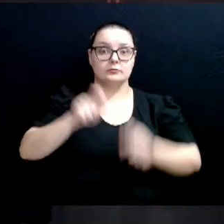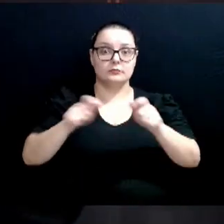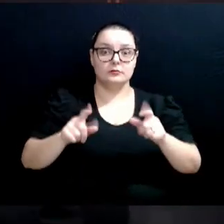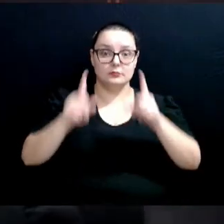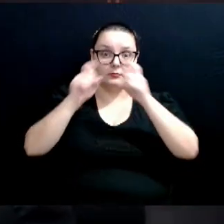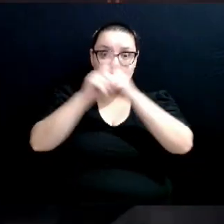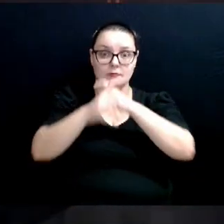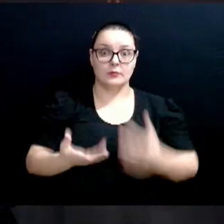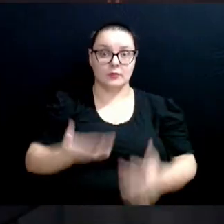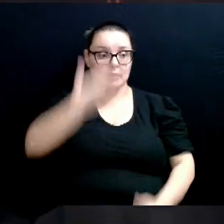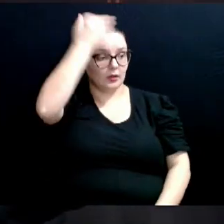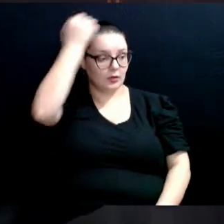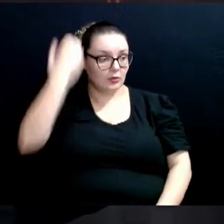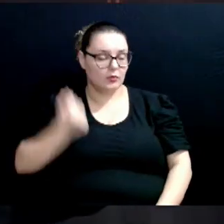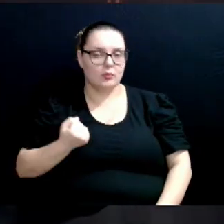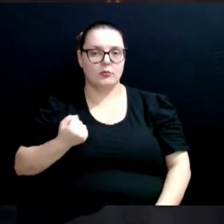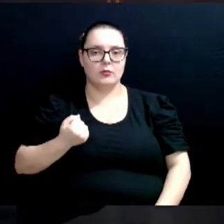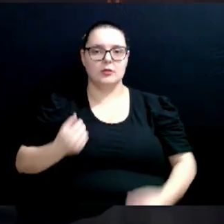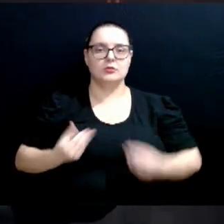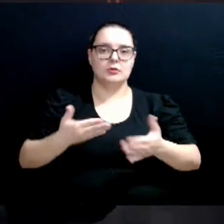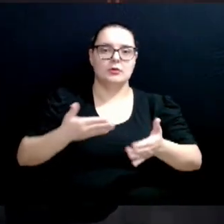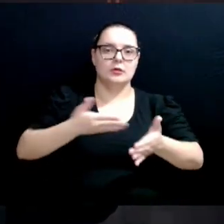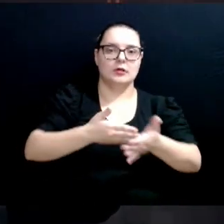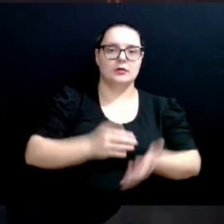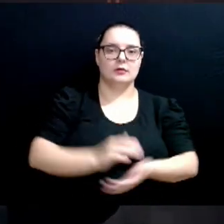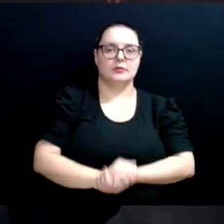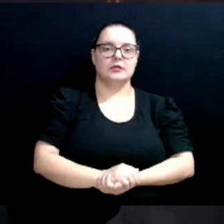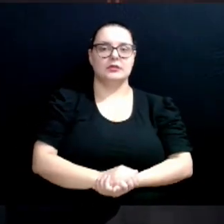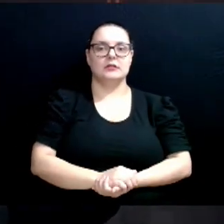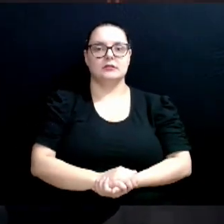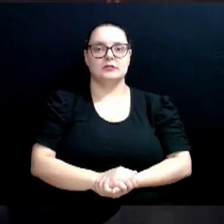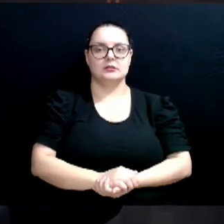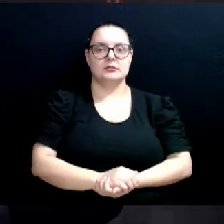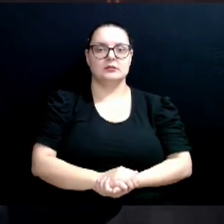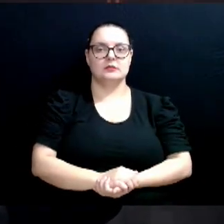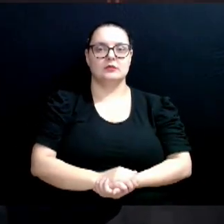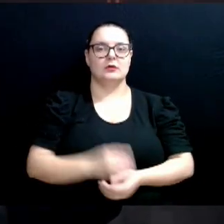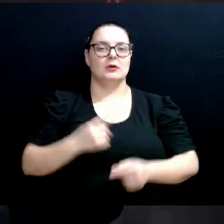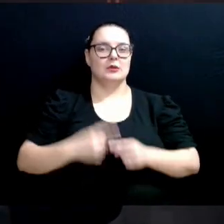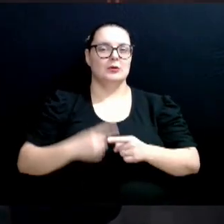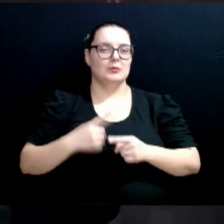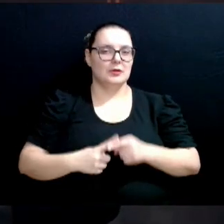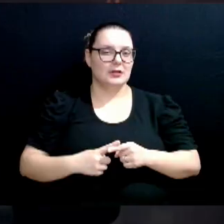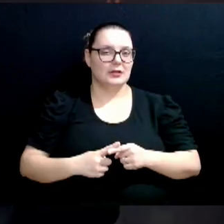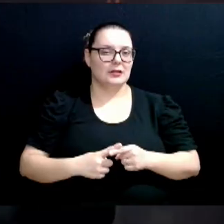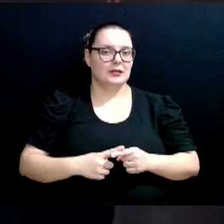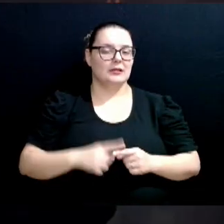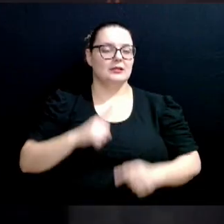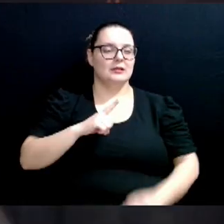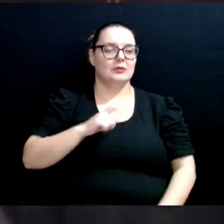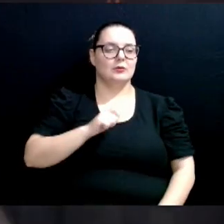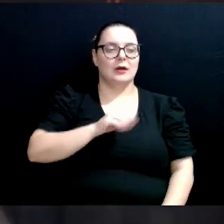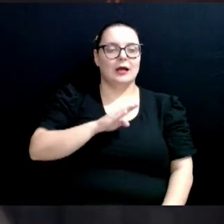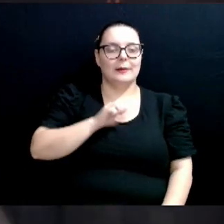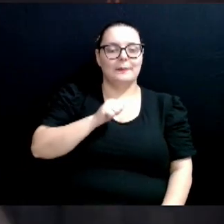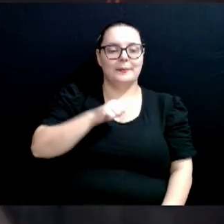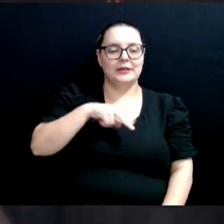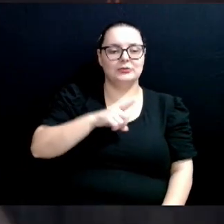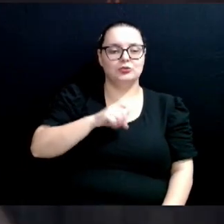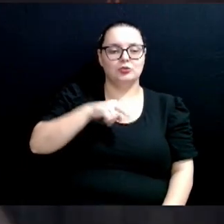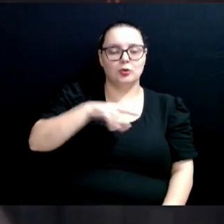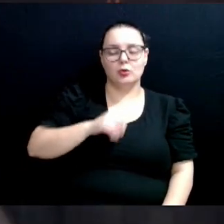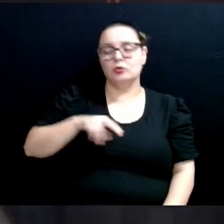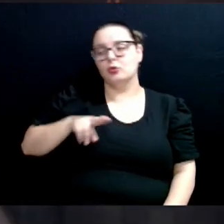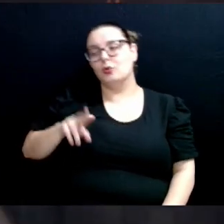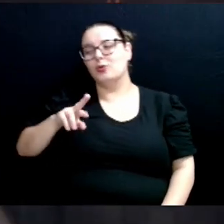em colocar limites por conta de medo de rejeição e abandono, né? Então, a pessoa vai na vida virando